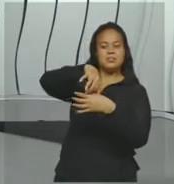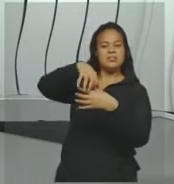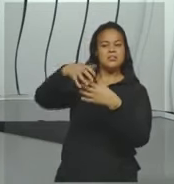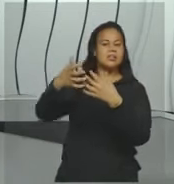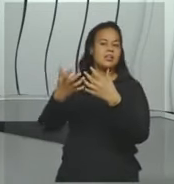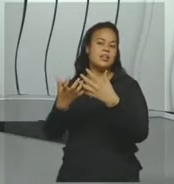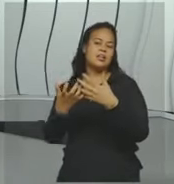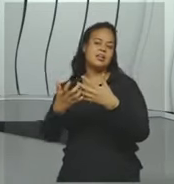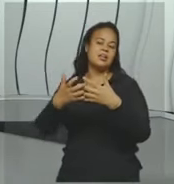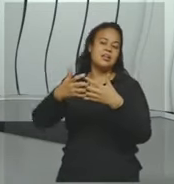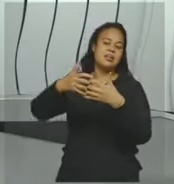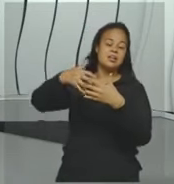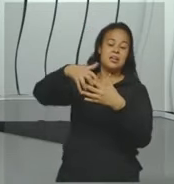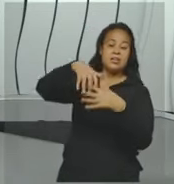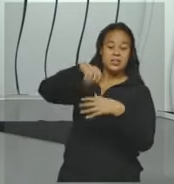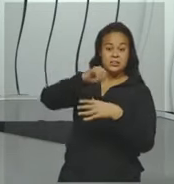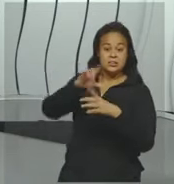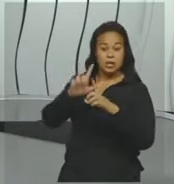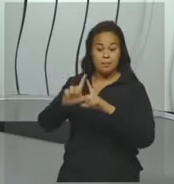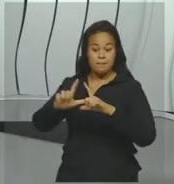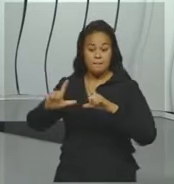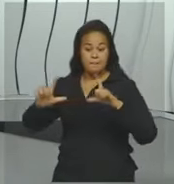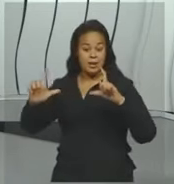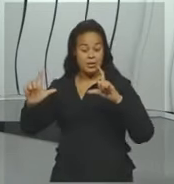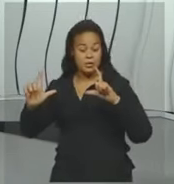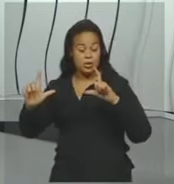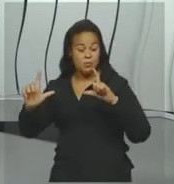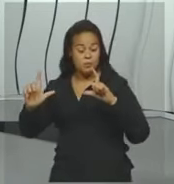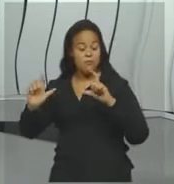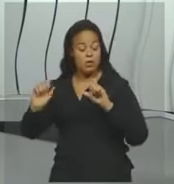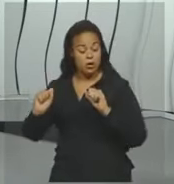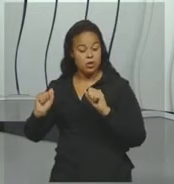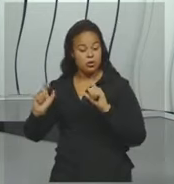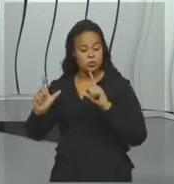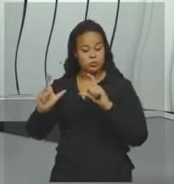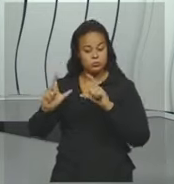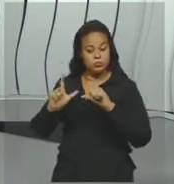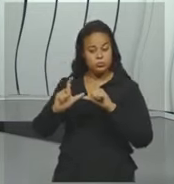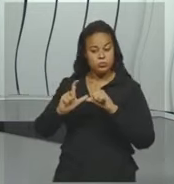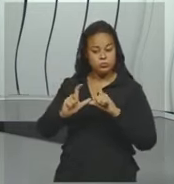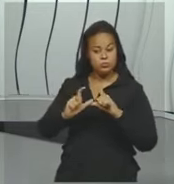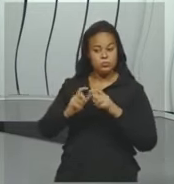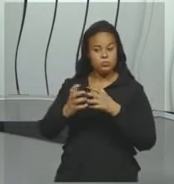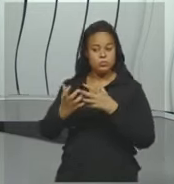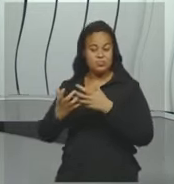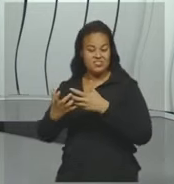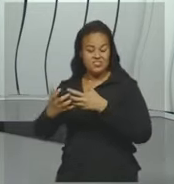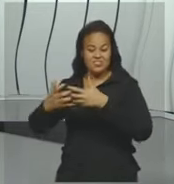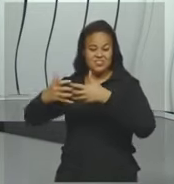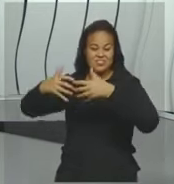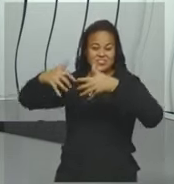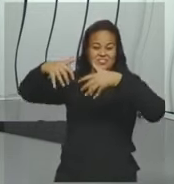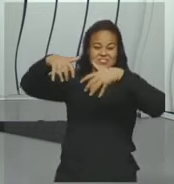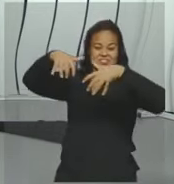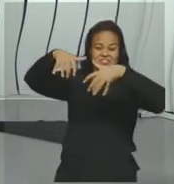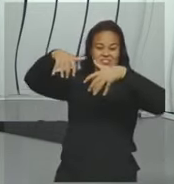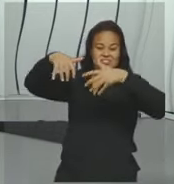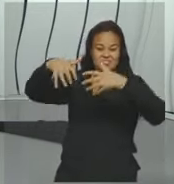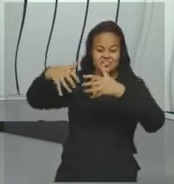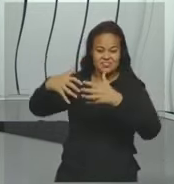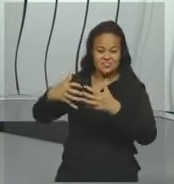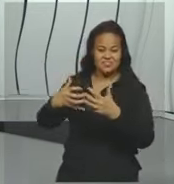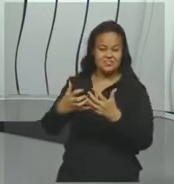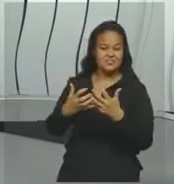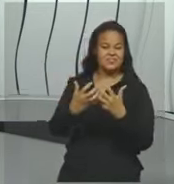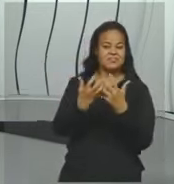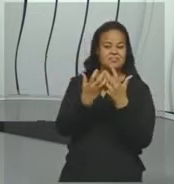engrenagem é maior do que a outra, ela pode reduzir ou aumentar aquela força necessária. Aí vai depender de